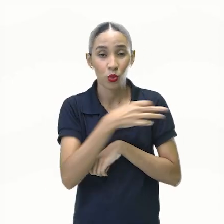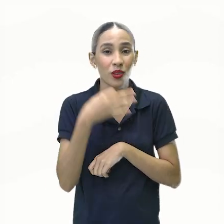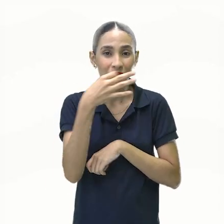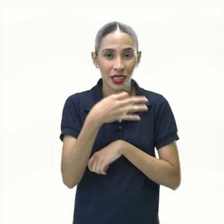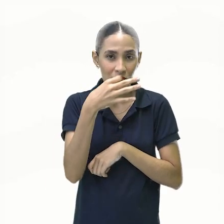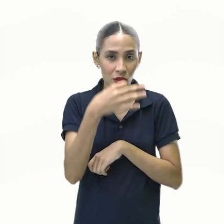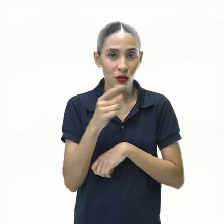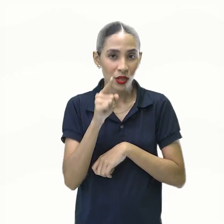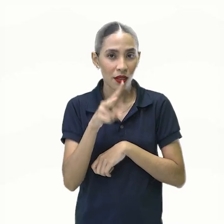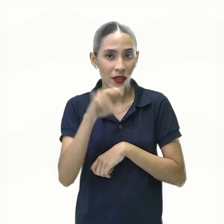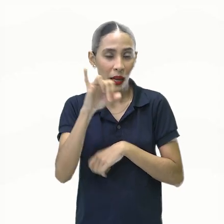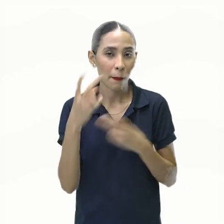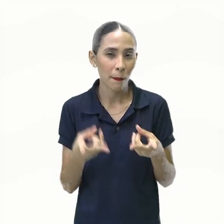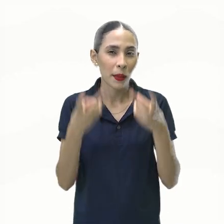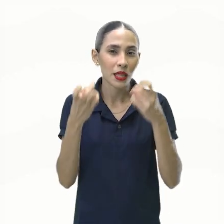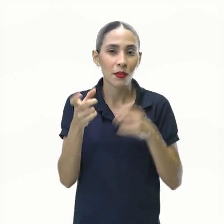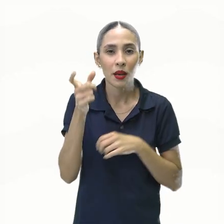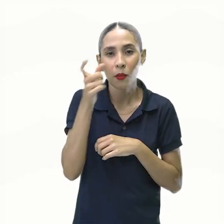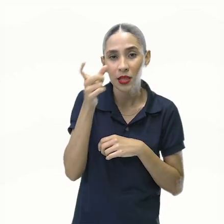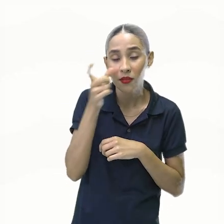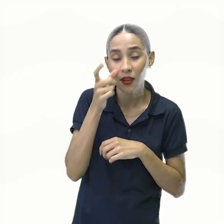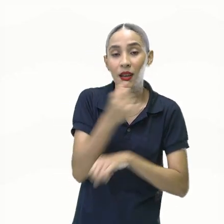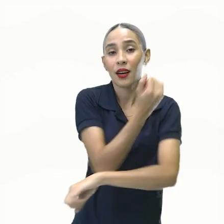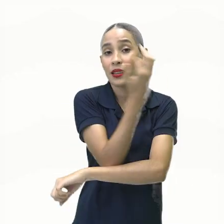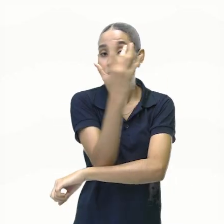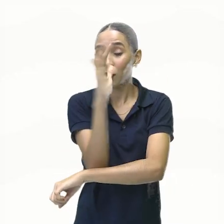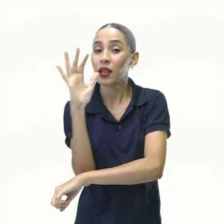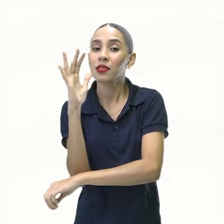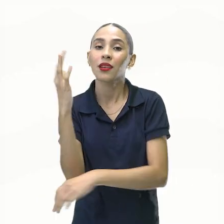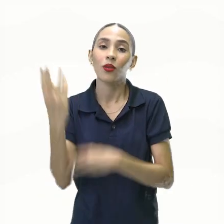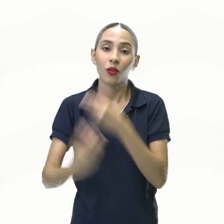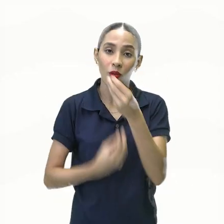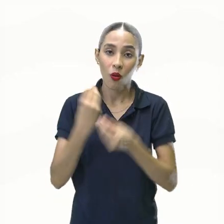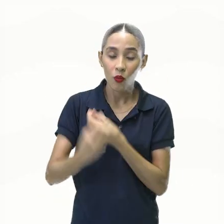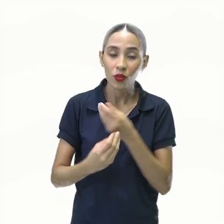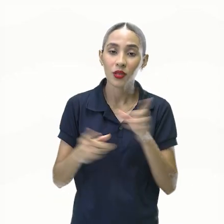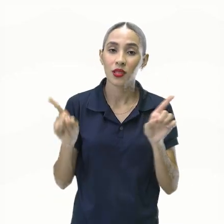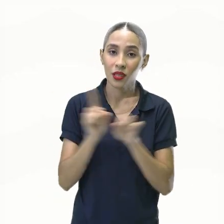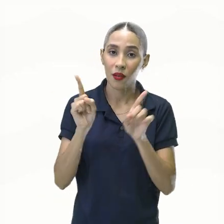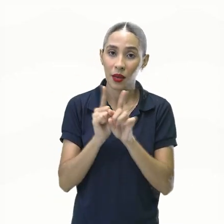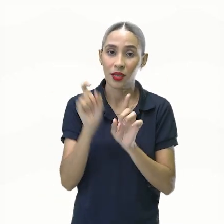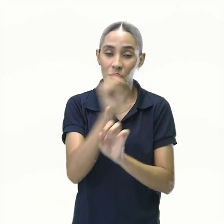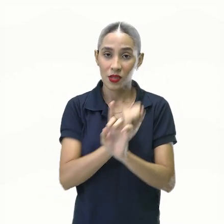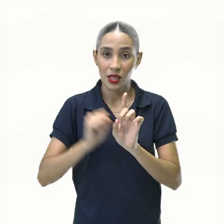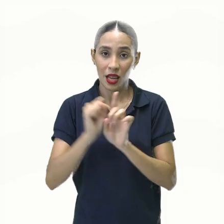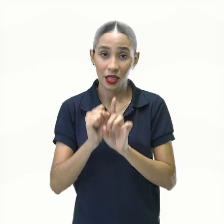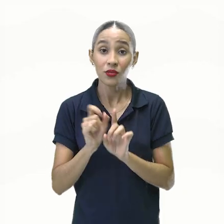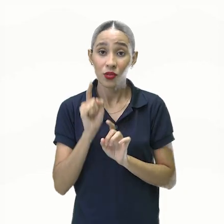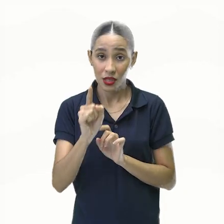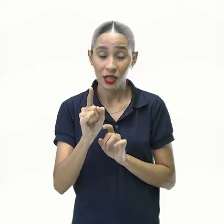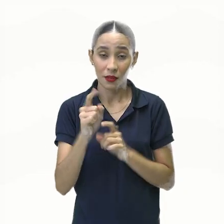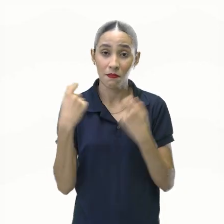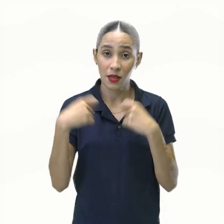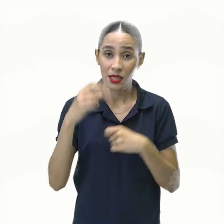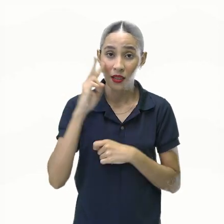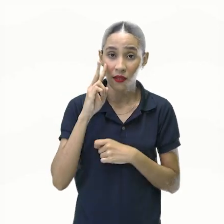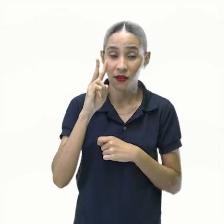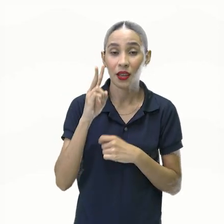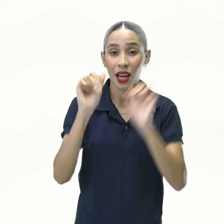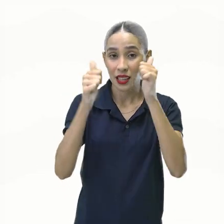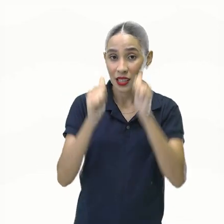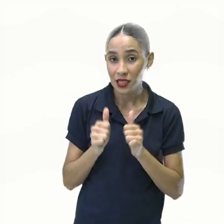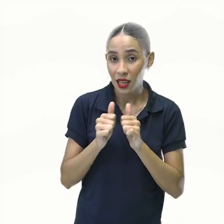crítico ao perceber e observar a natureza de forma também pela sociedade, você tem que